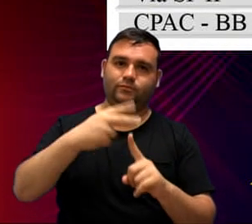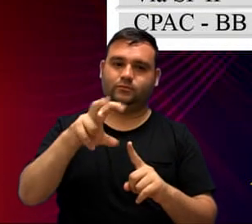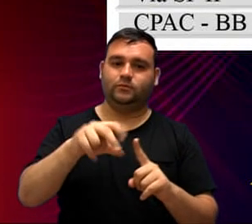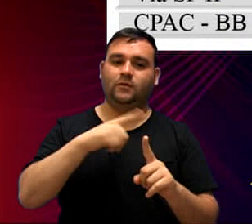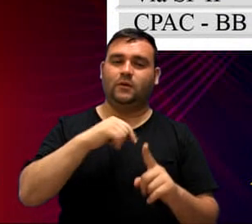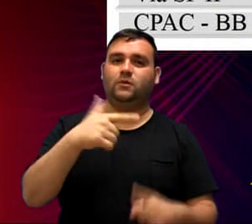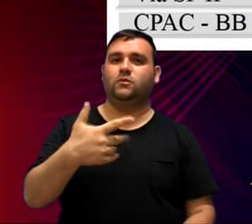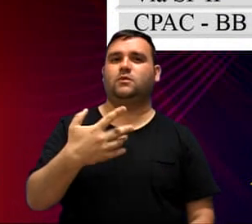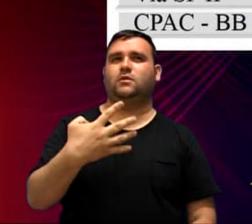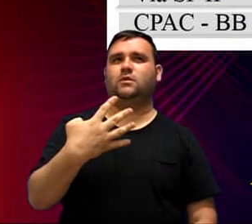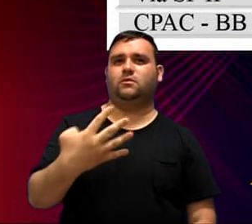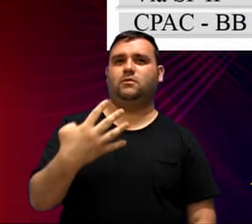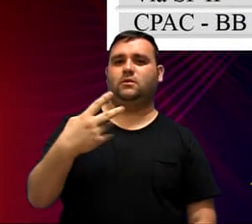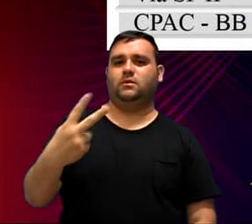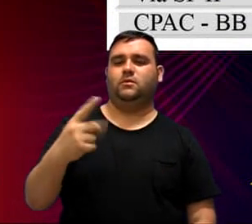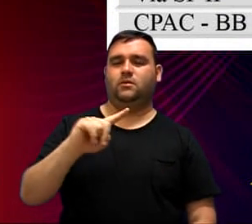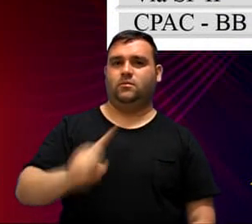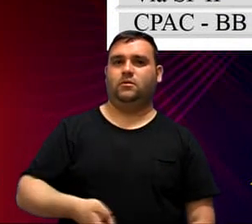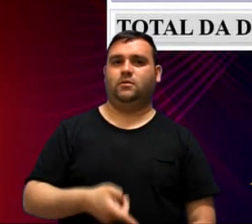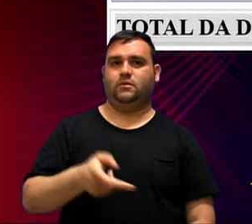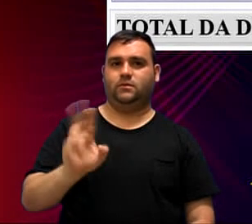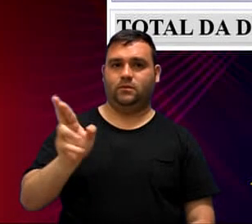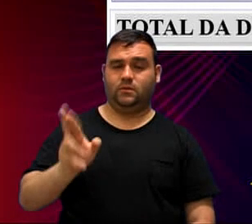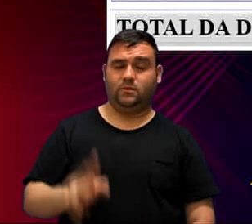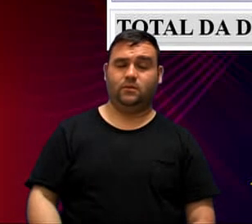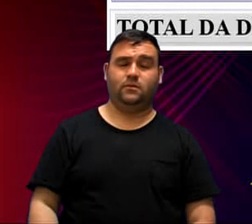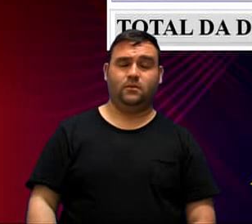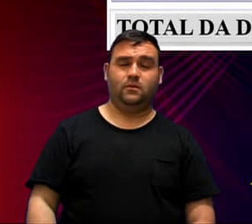240 e poucos, 242 milhões de reais.